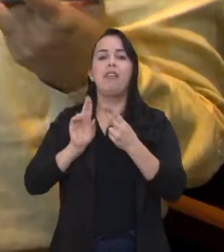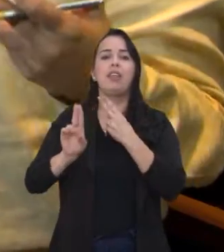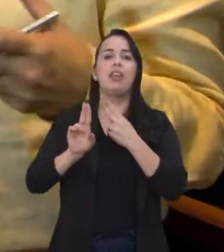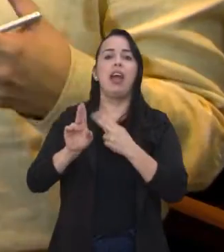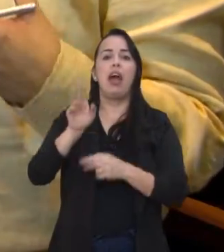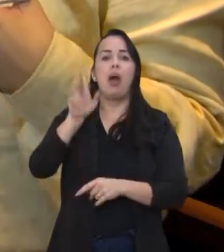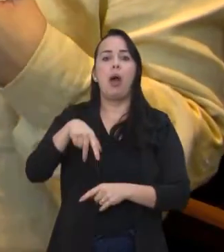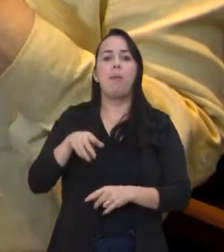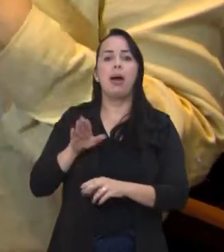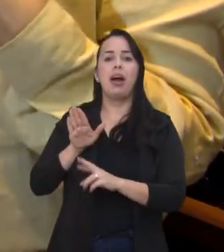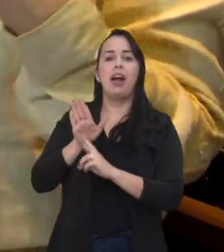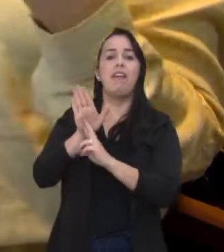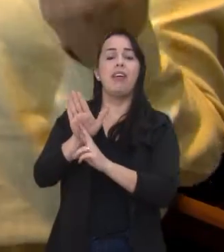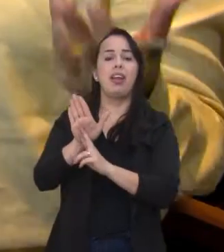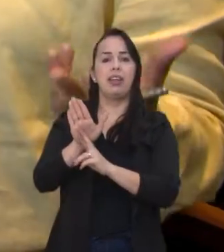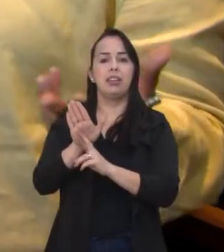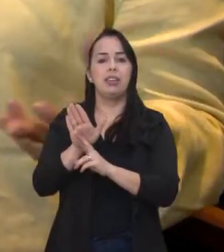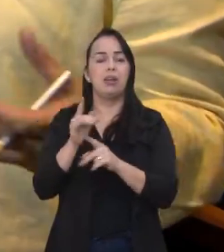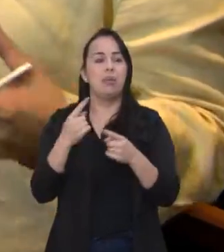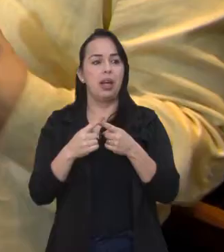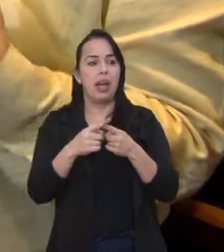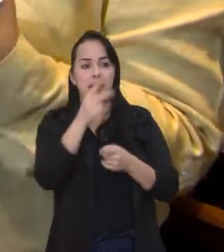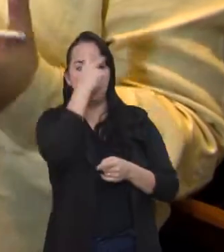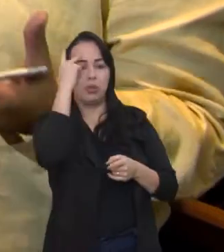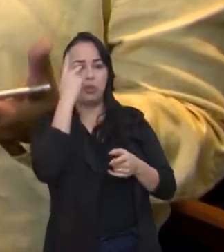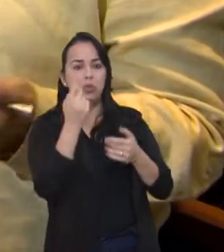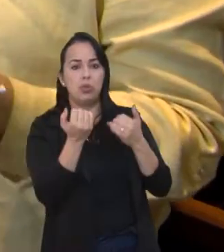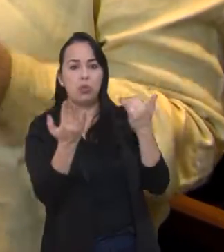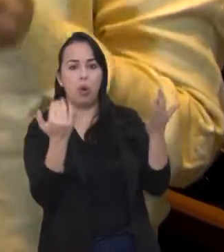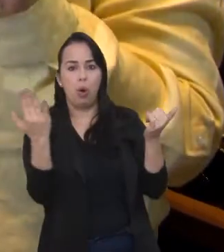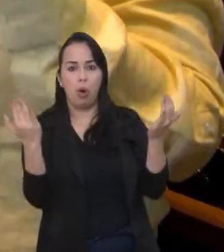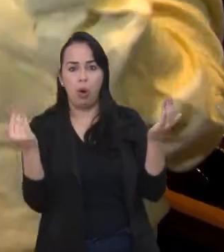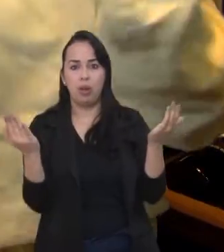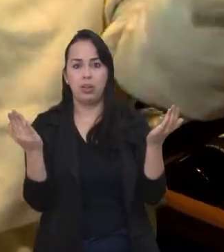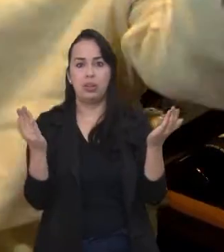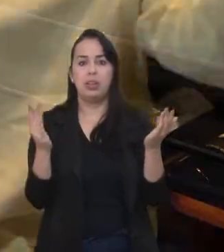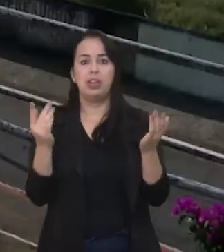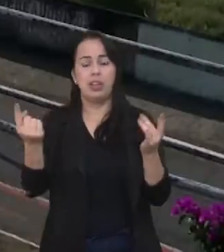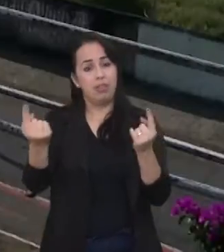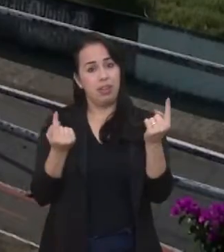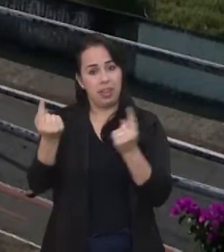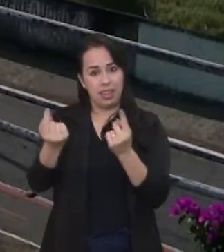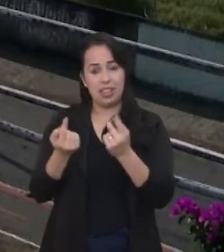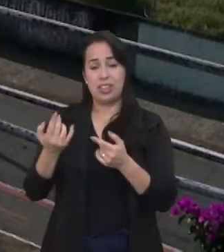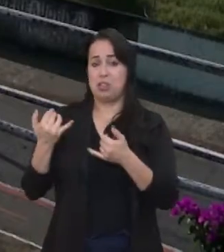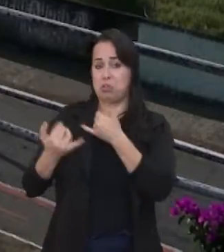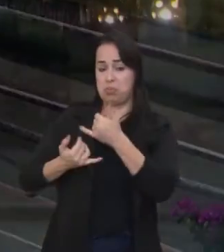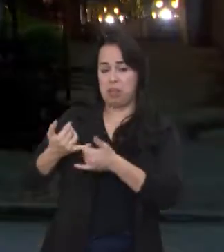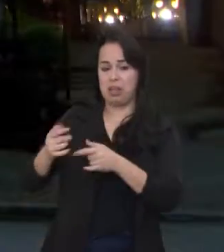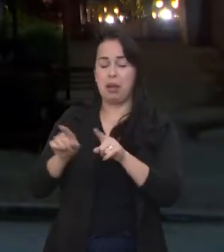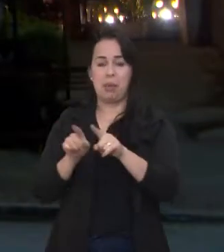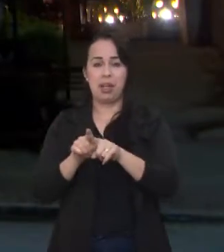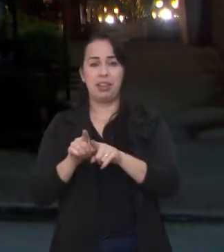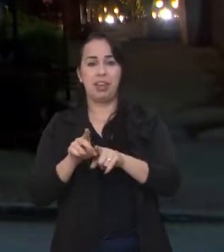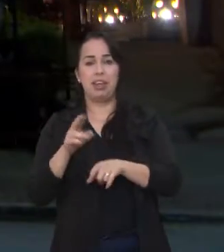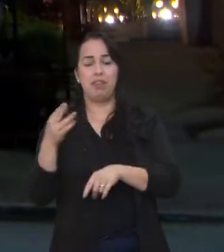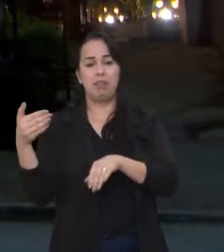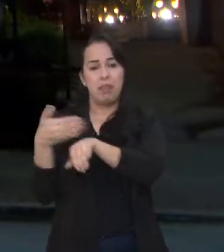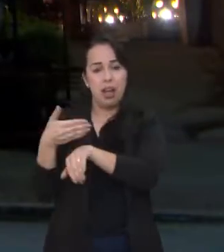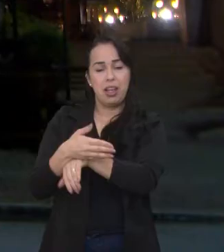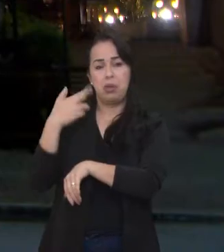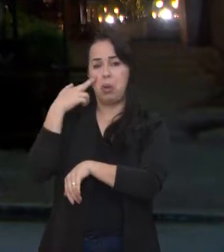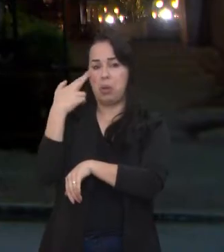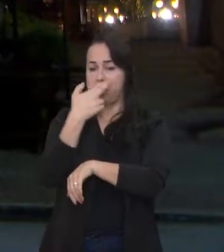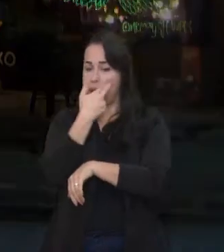referência para outras pessoas de outros bairros também virem se divertir, né? Tem o ponto ali do Mirante, que tem os bares e